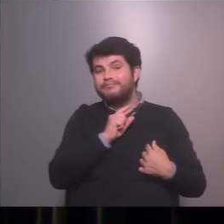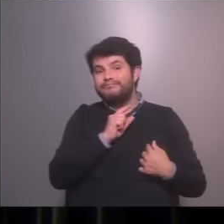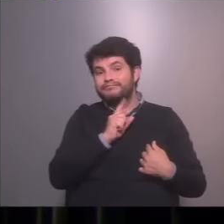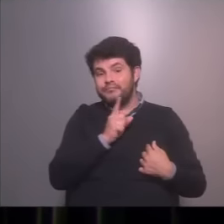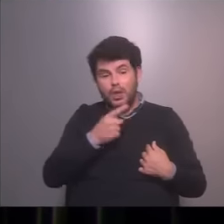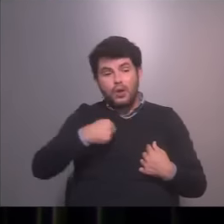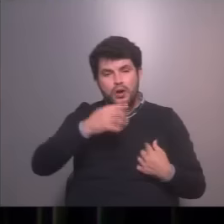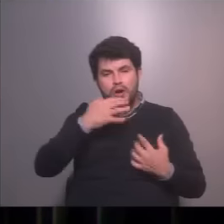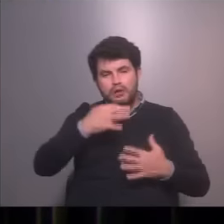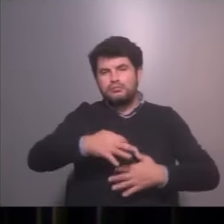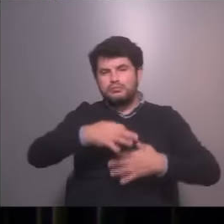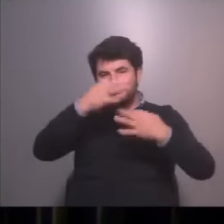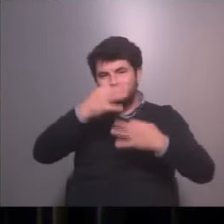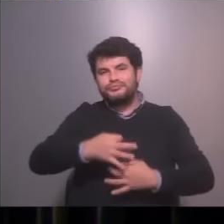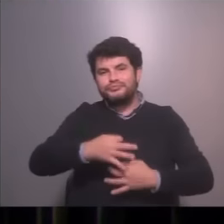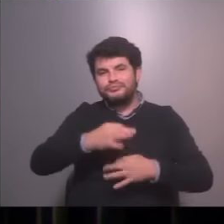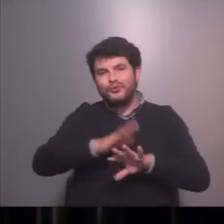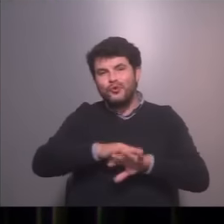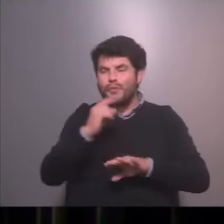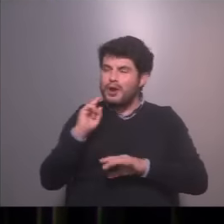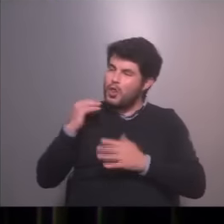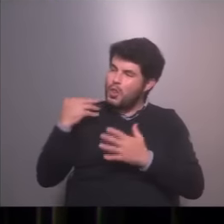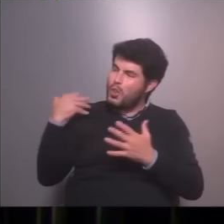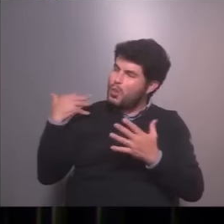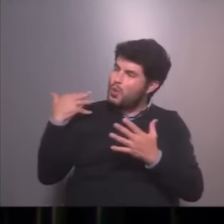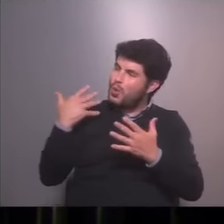possibilidade de se pacificar o coração.